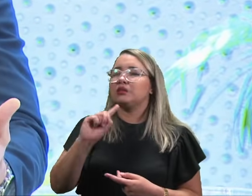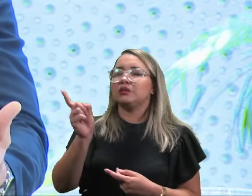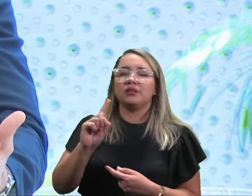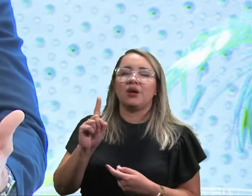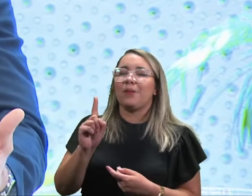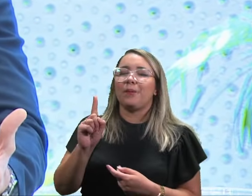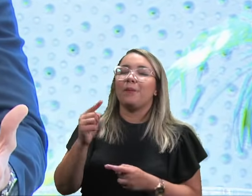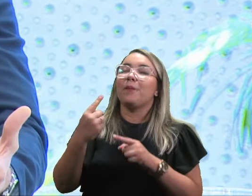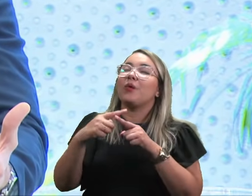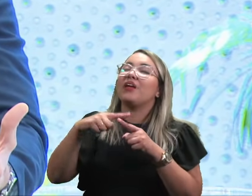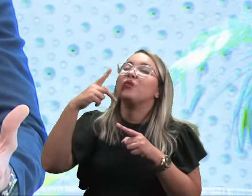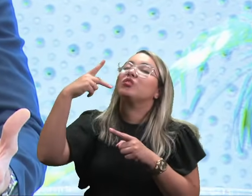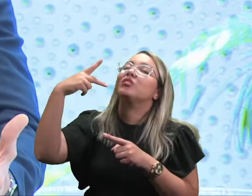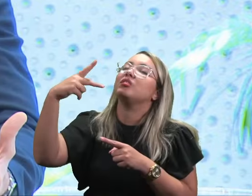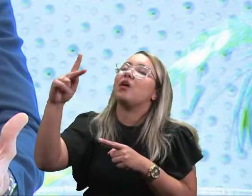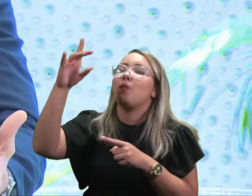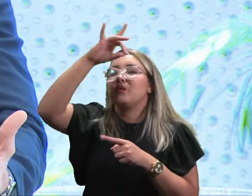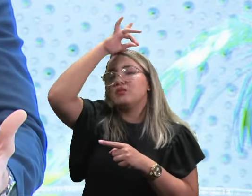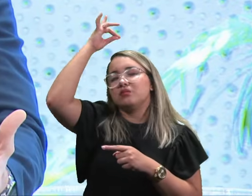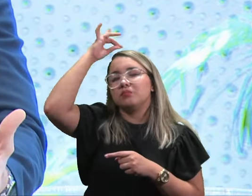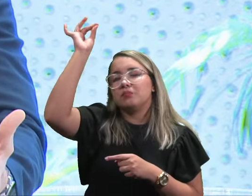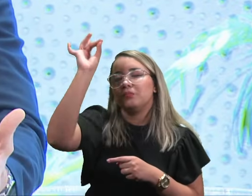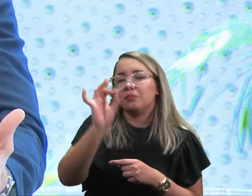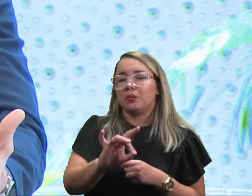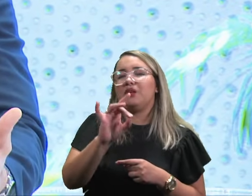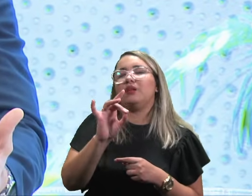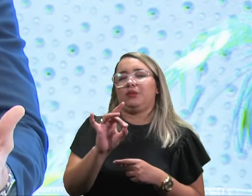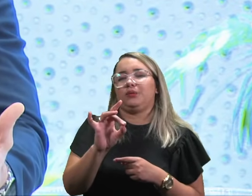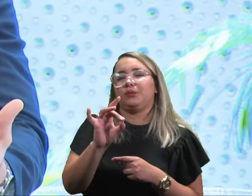pelo Teu Espírito, Senhor.